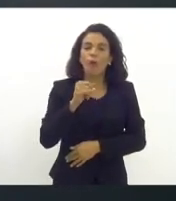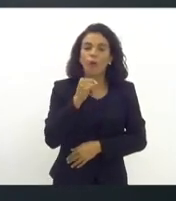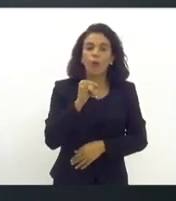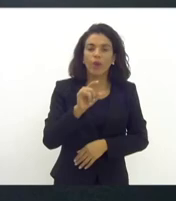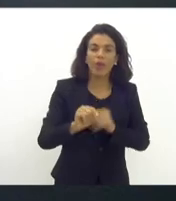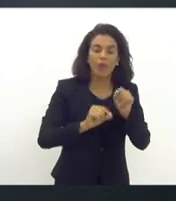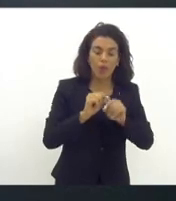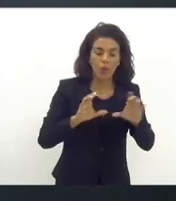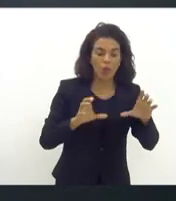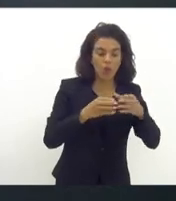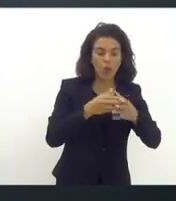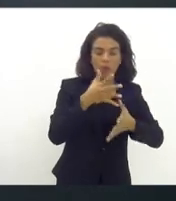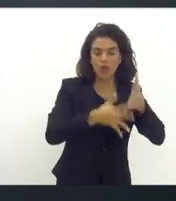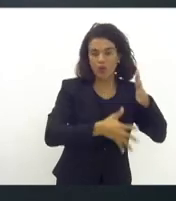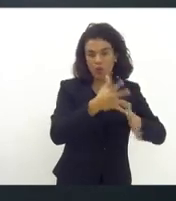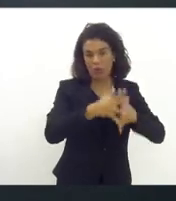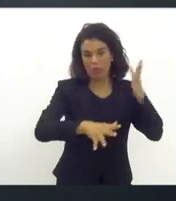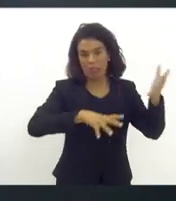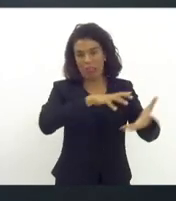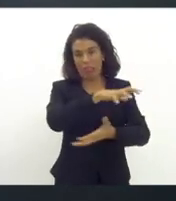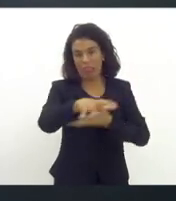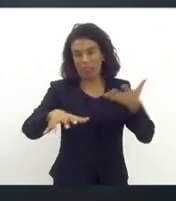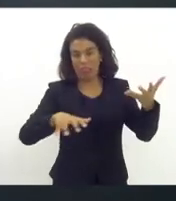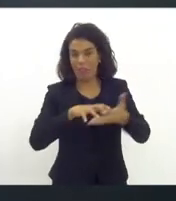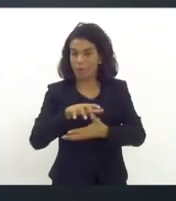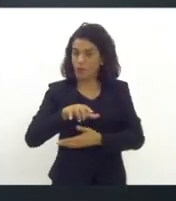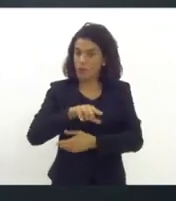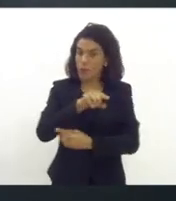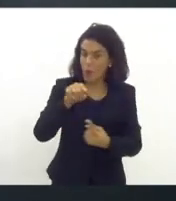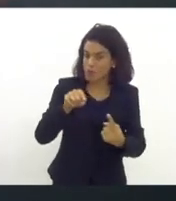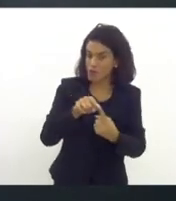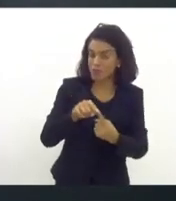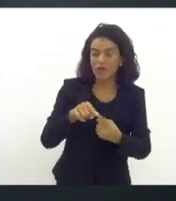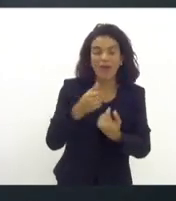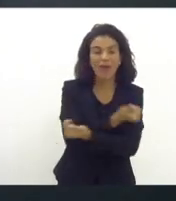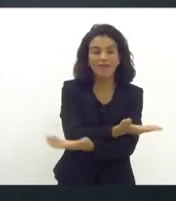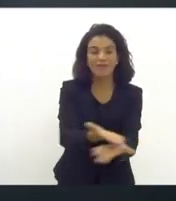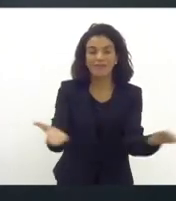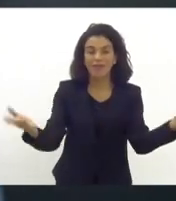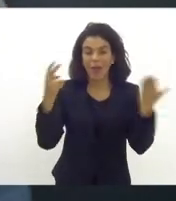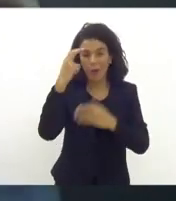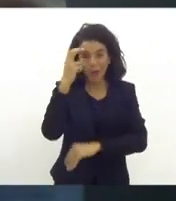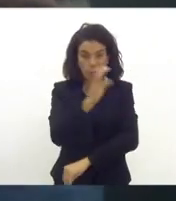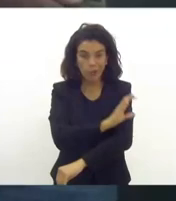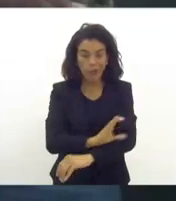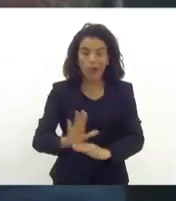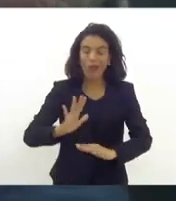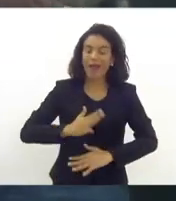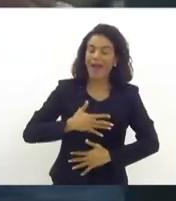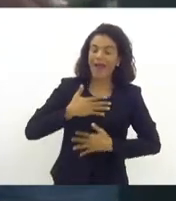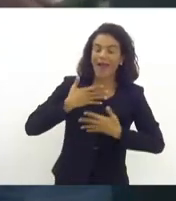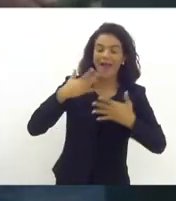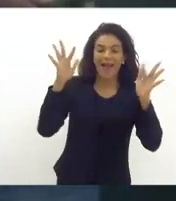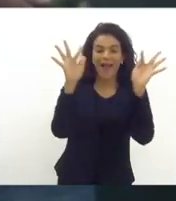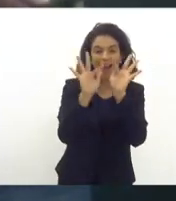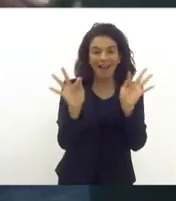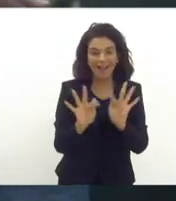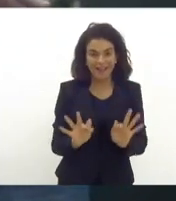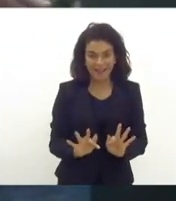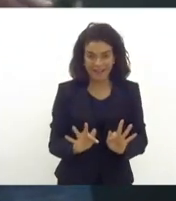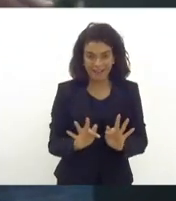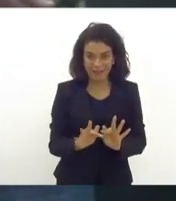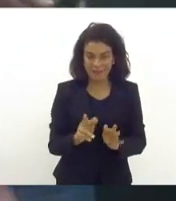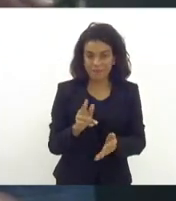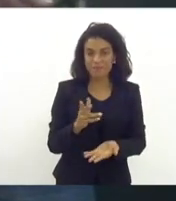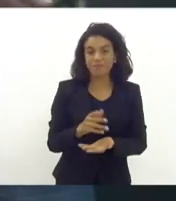de conflito muito pelo contrário o que a gente faz é cultura é alegria é quando a cidade fica melhor e Mesmo durante o ano